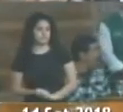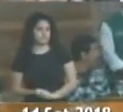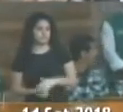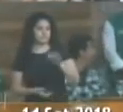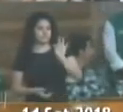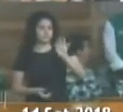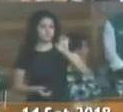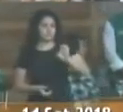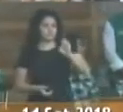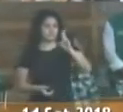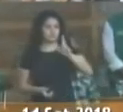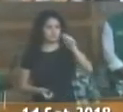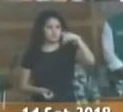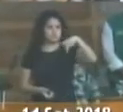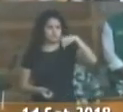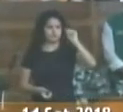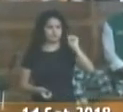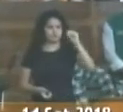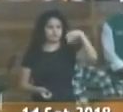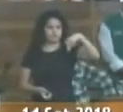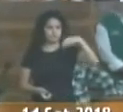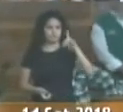Fernando Lardosa.